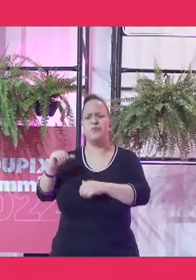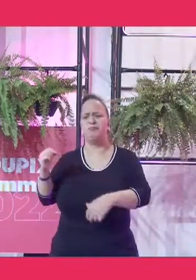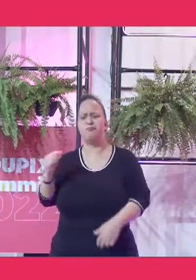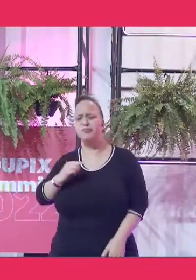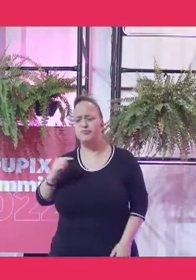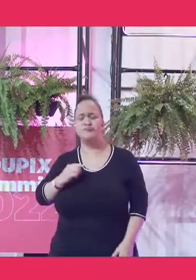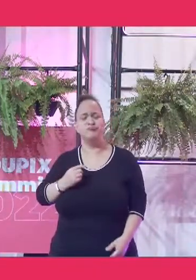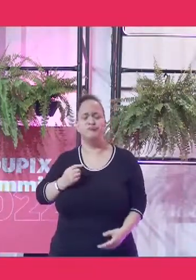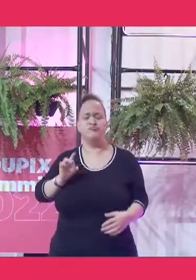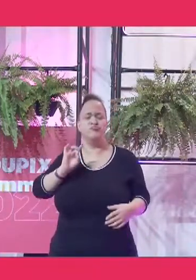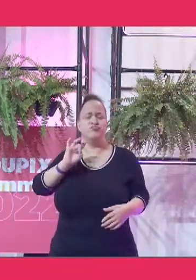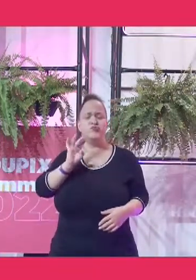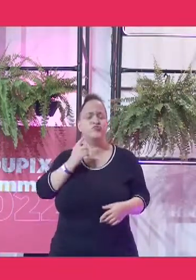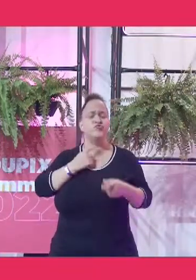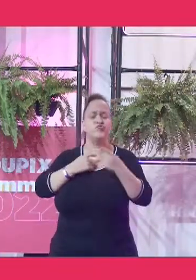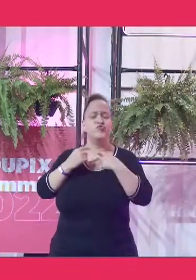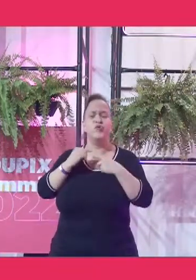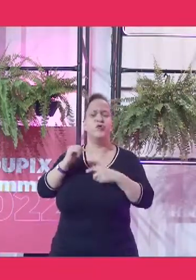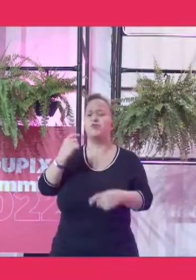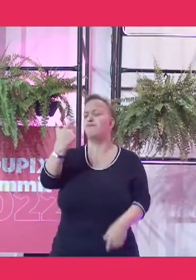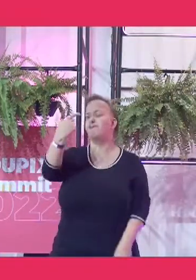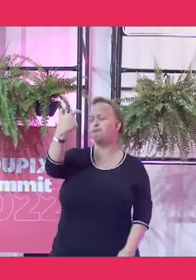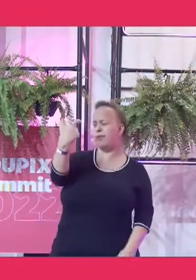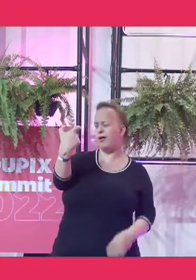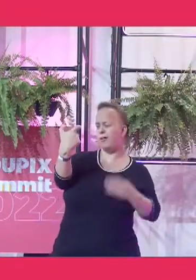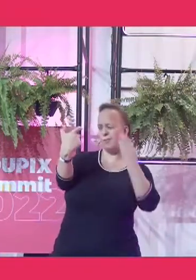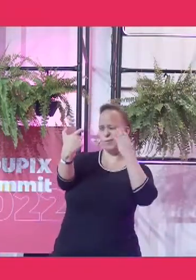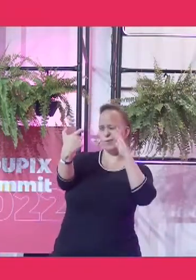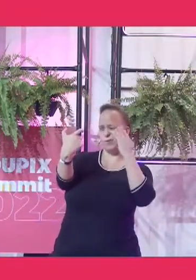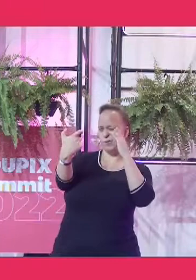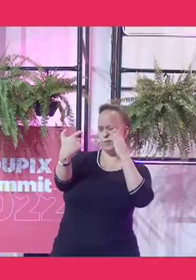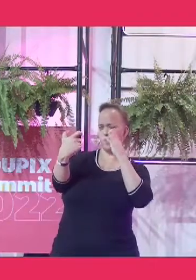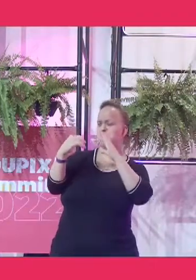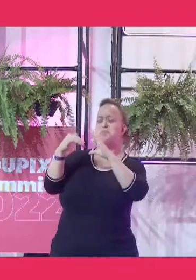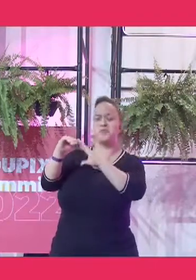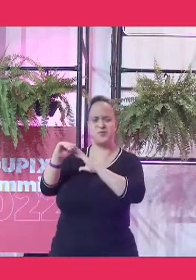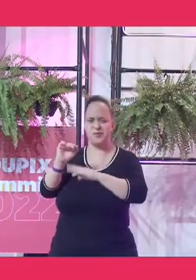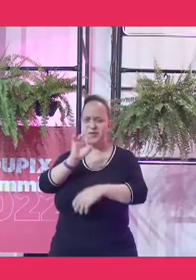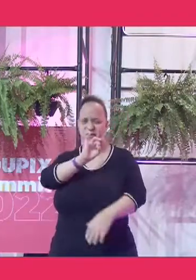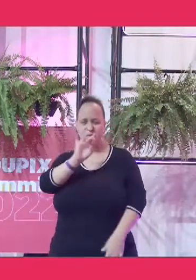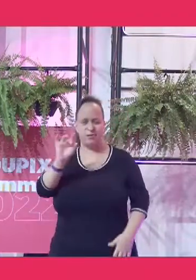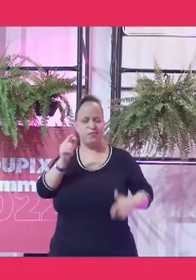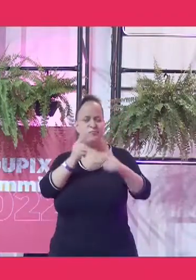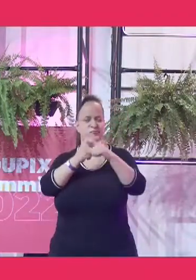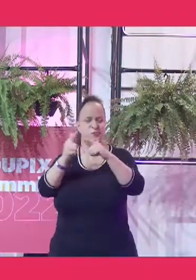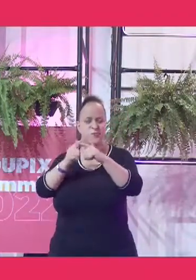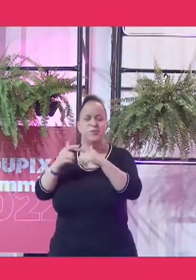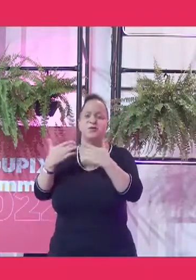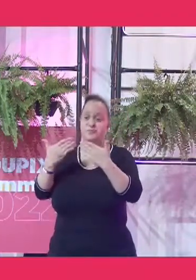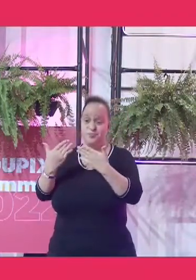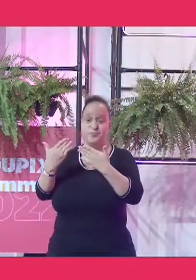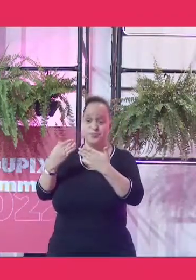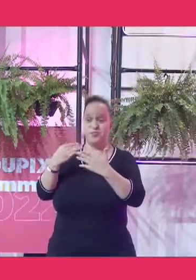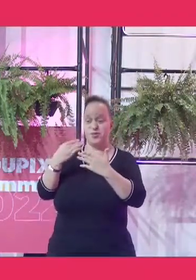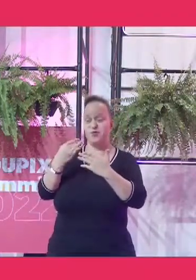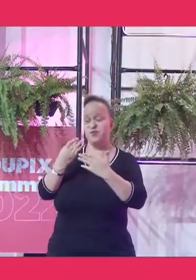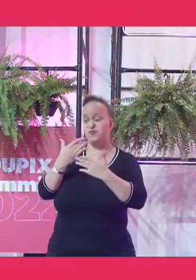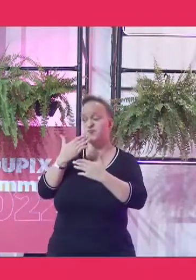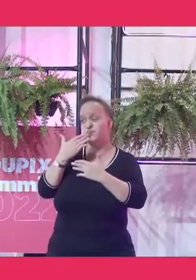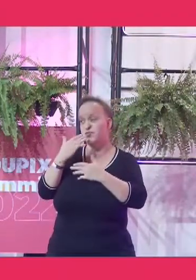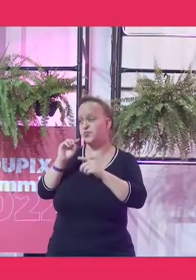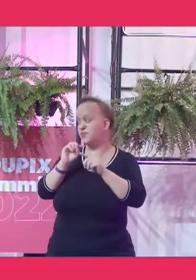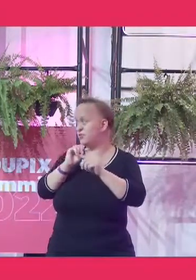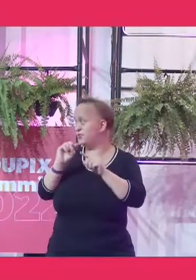paz. Para onde eu vou postar selfie no espelho? Cada um tem a sua própria crise. Então, eu queria sugerir para vocês da